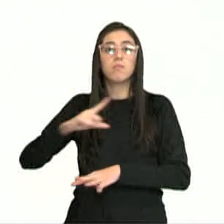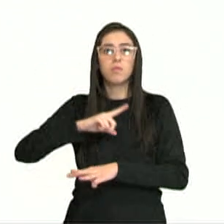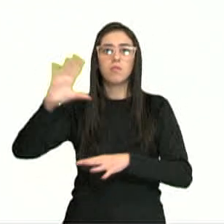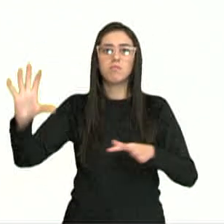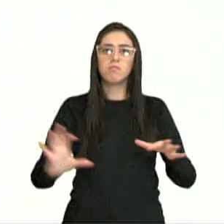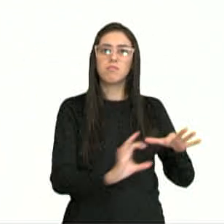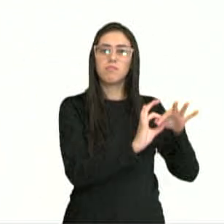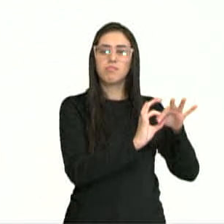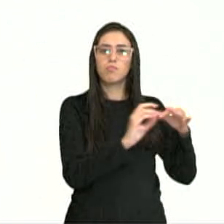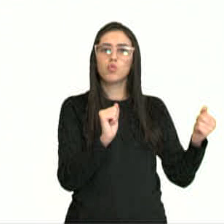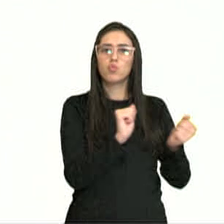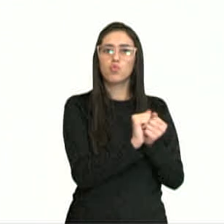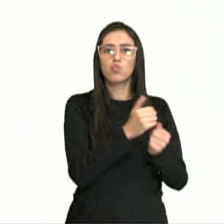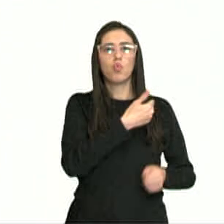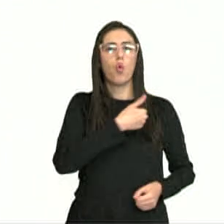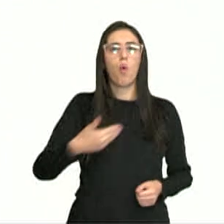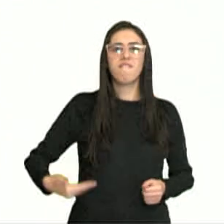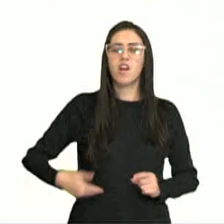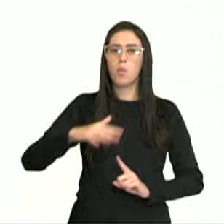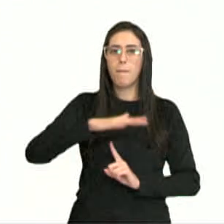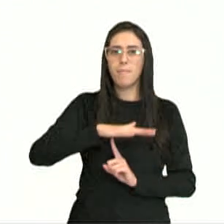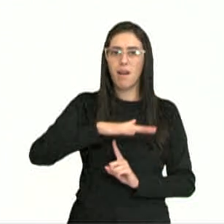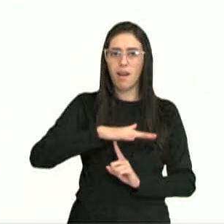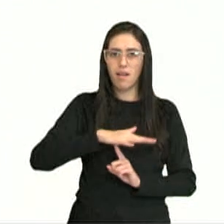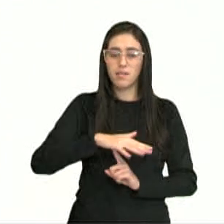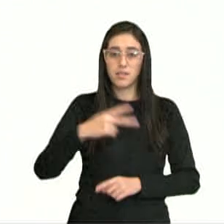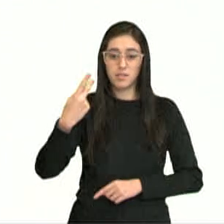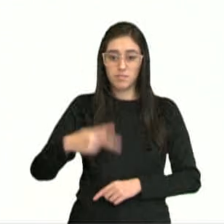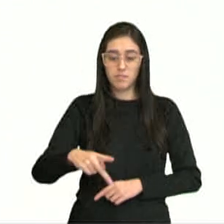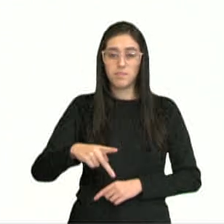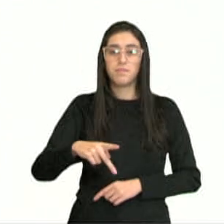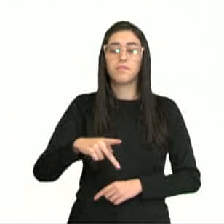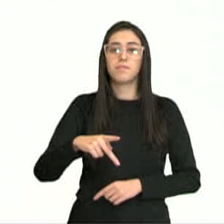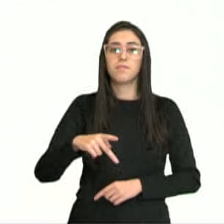Paraná. No total, o estado vai repassar